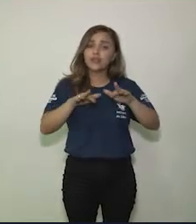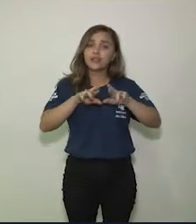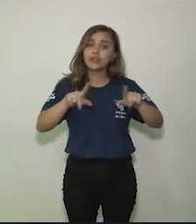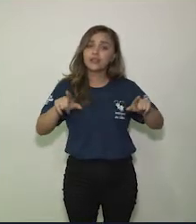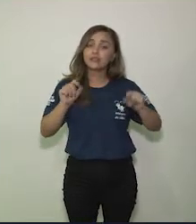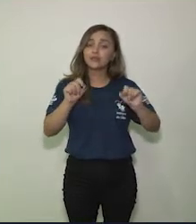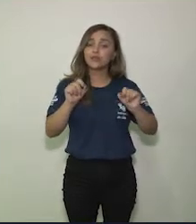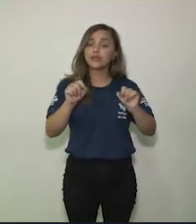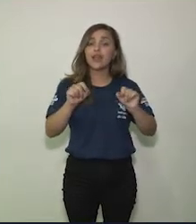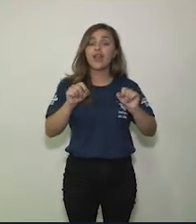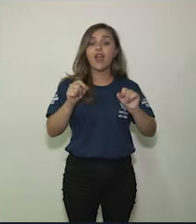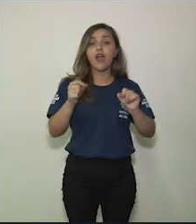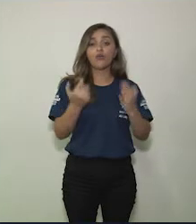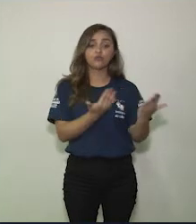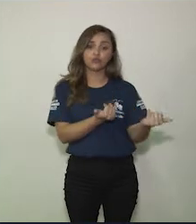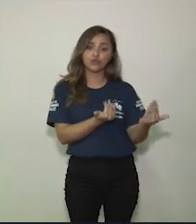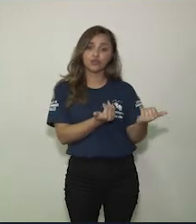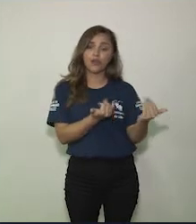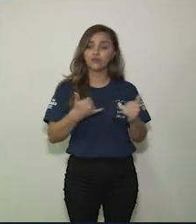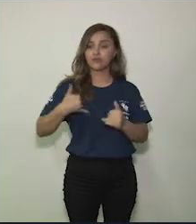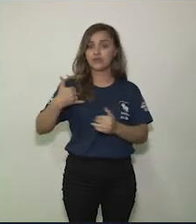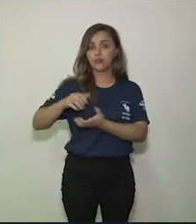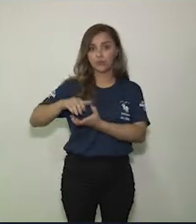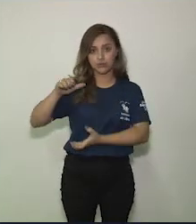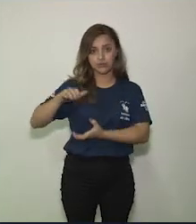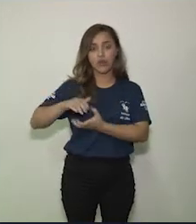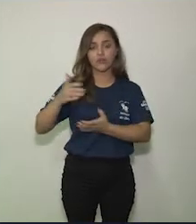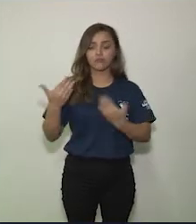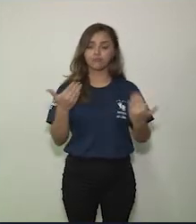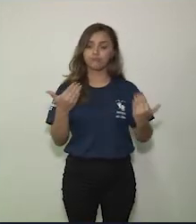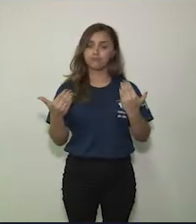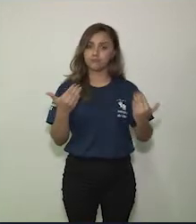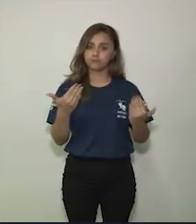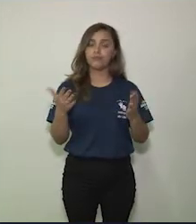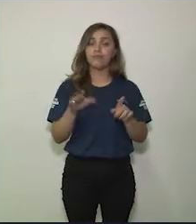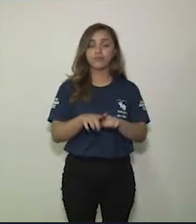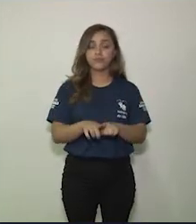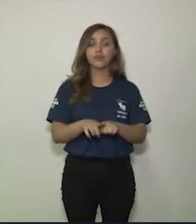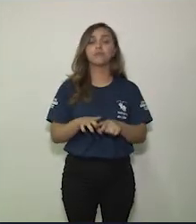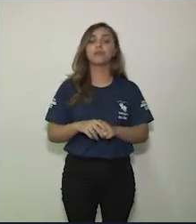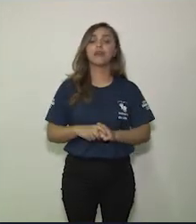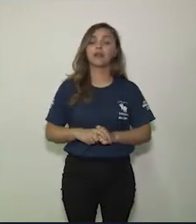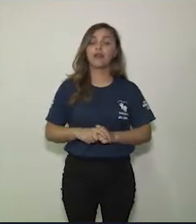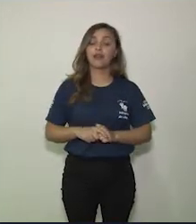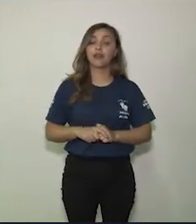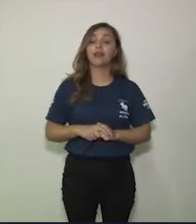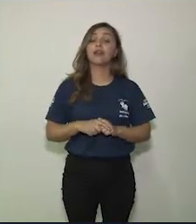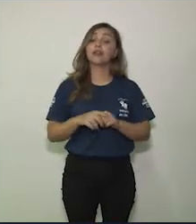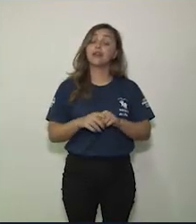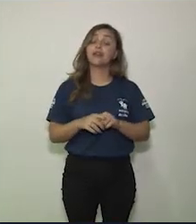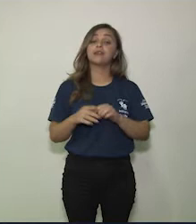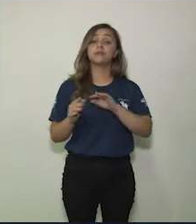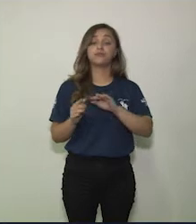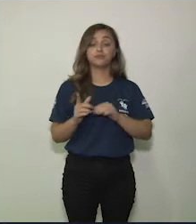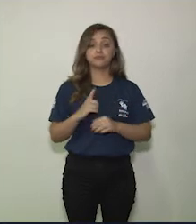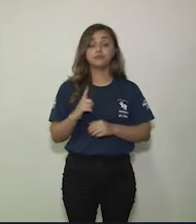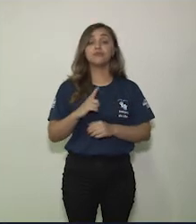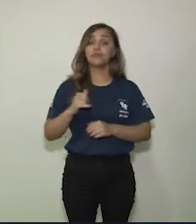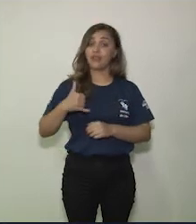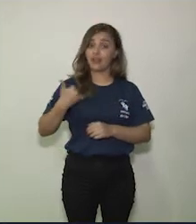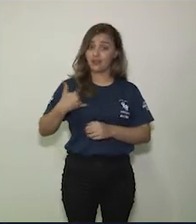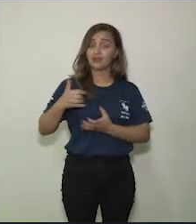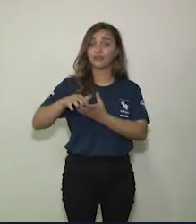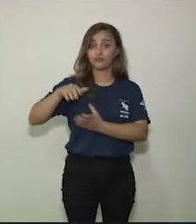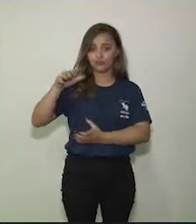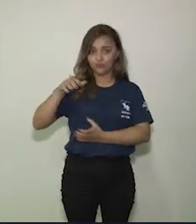3, ela confirma as outras fases, com exceção da 2. Há uma menor prevalência em idosos